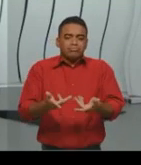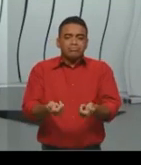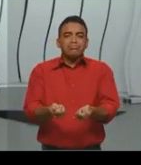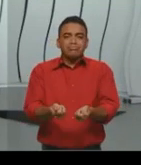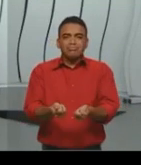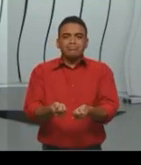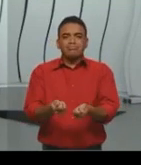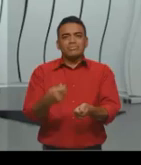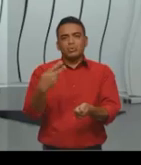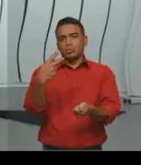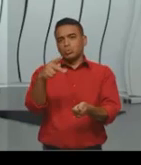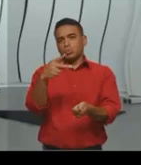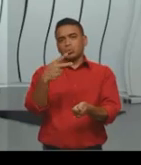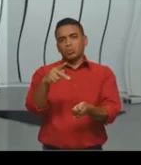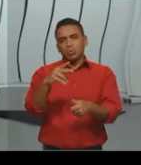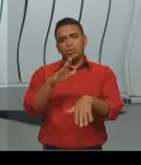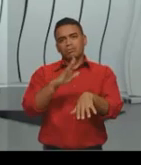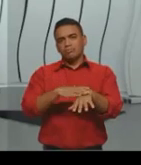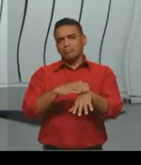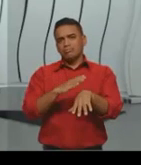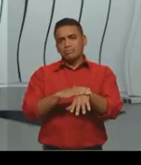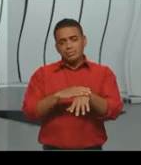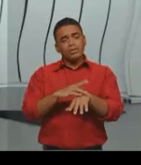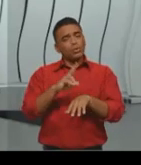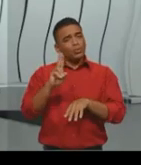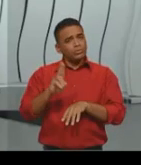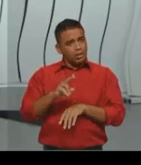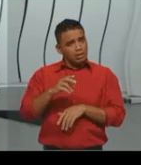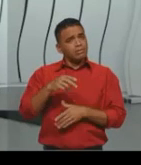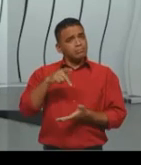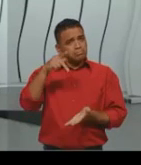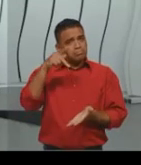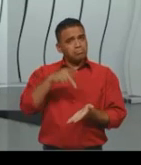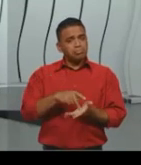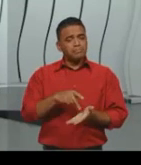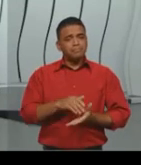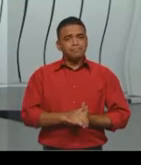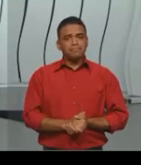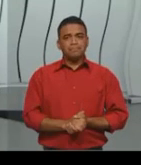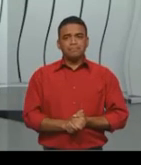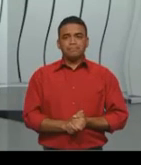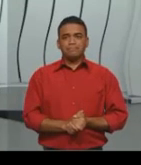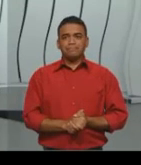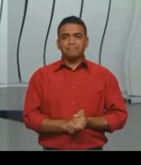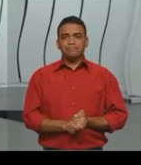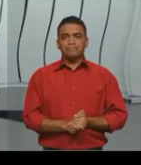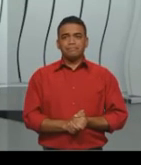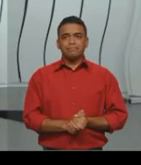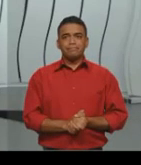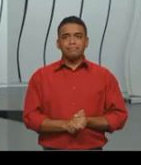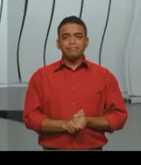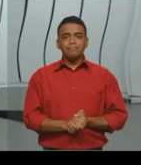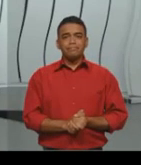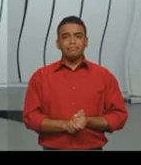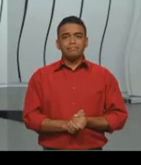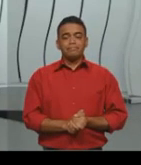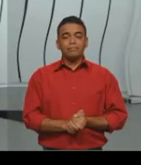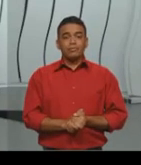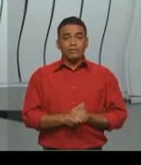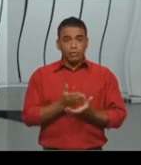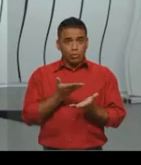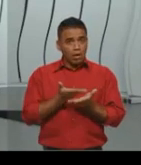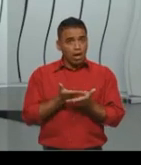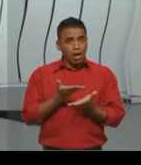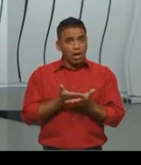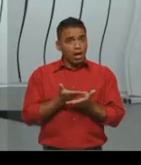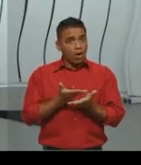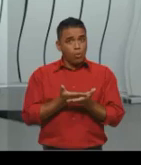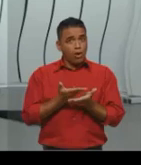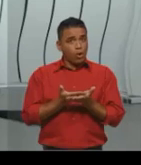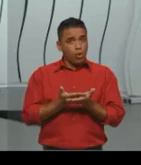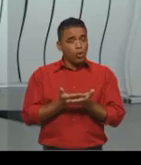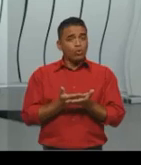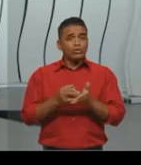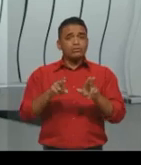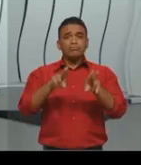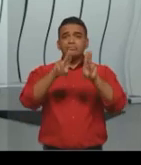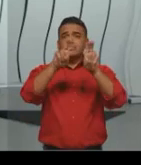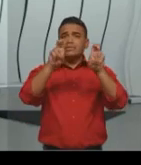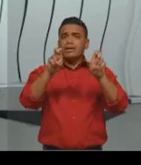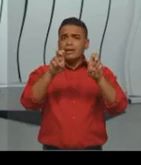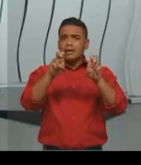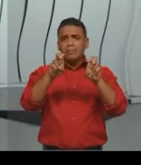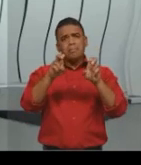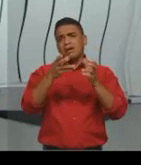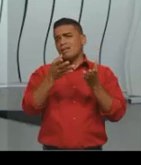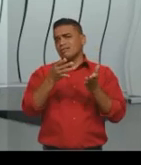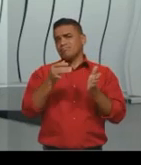visam você usar aquilo ali. Então, a aula foi baseada num texto